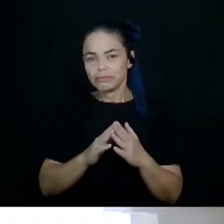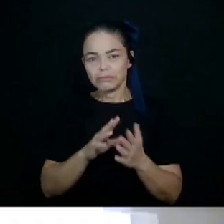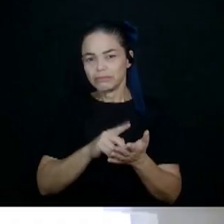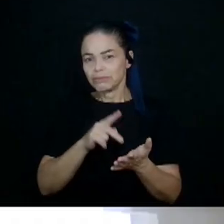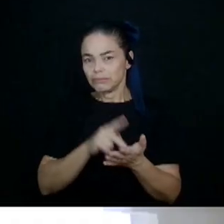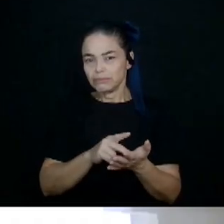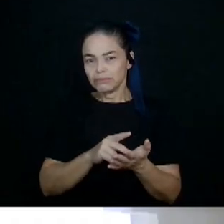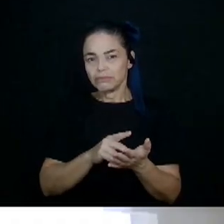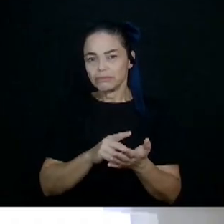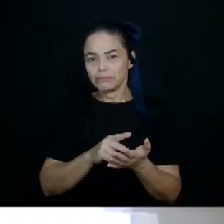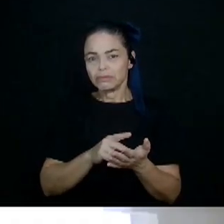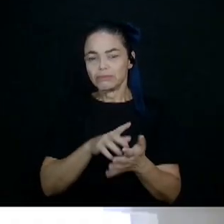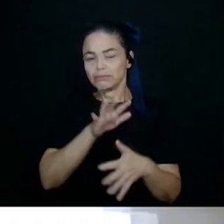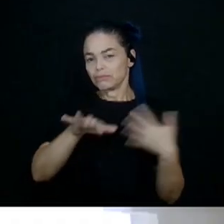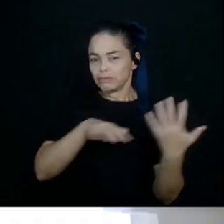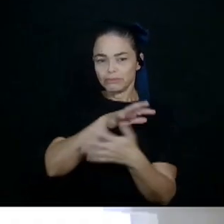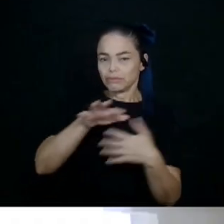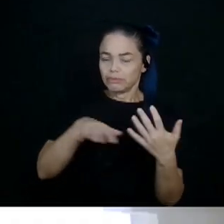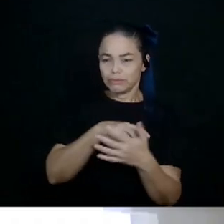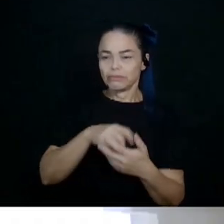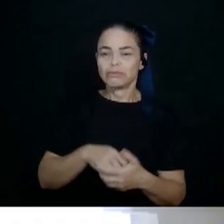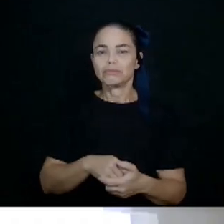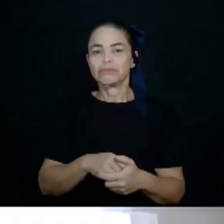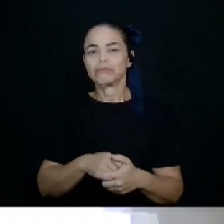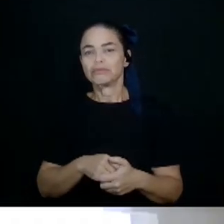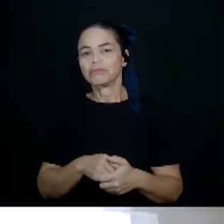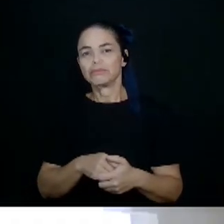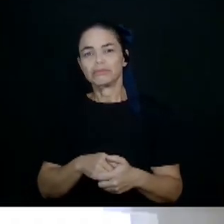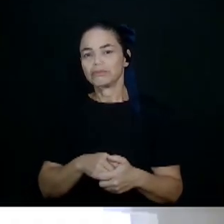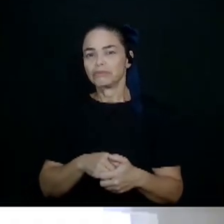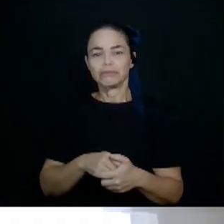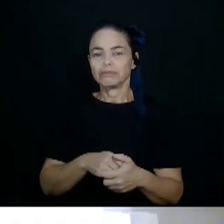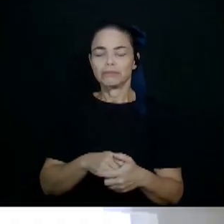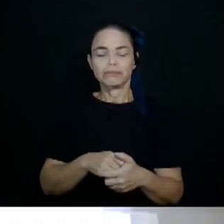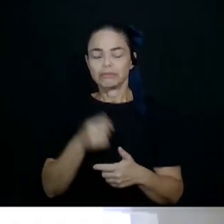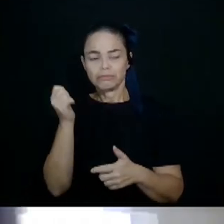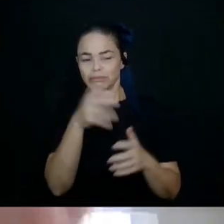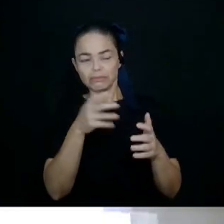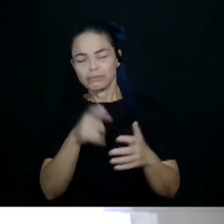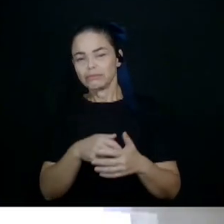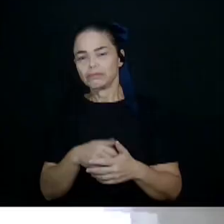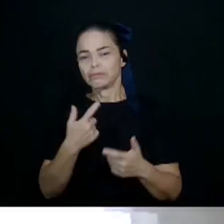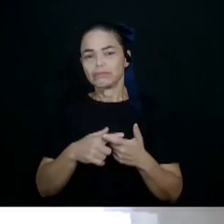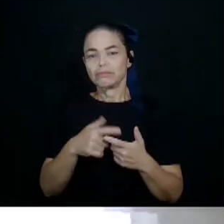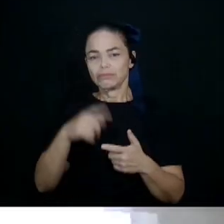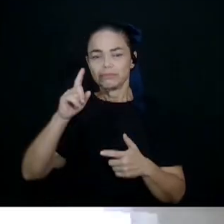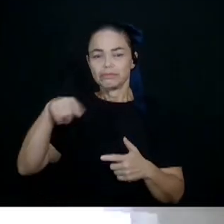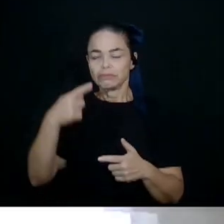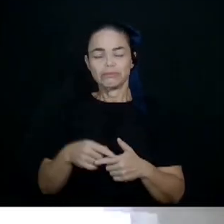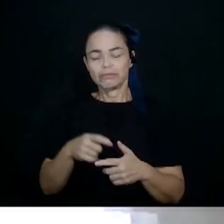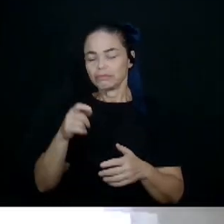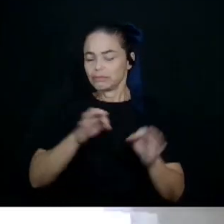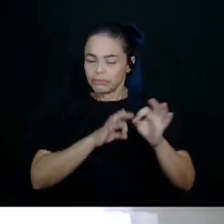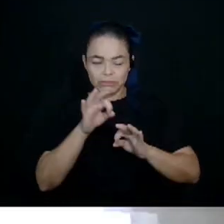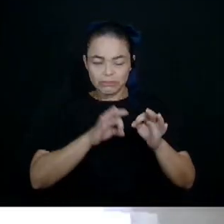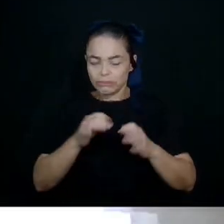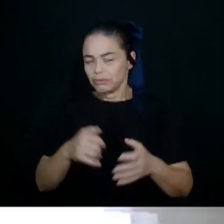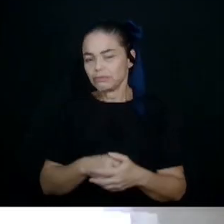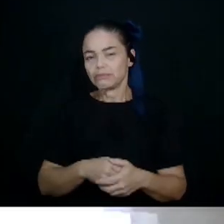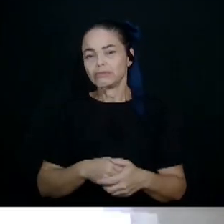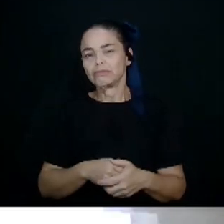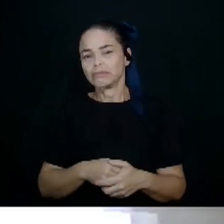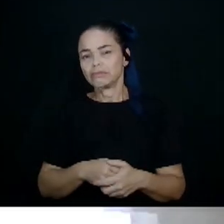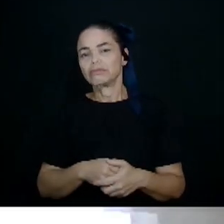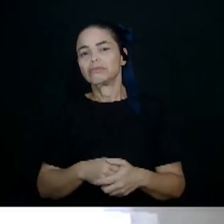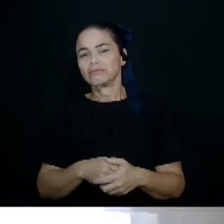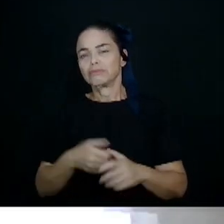muito desorganizado, muito caótico. E ele não vai se desfazendo das coisas também. Depois eu penso, depois eu arrumo, depois eu faço isso, que é uma característica